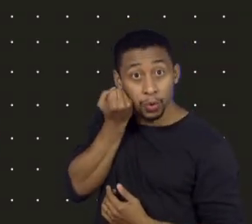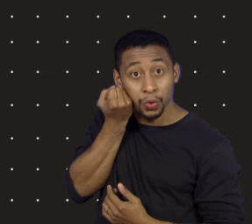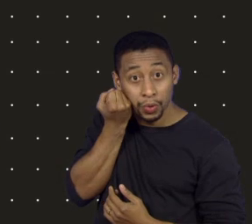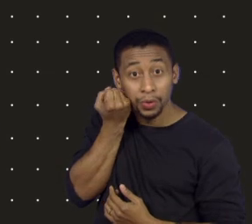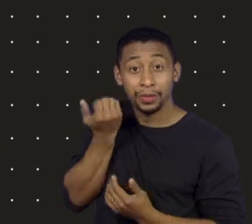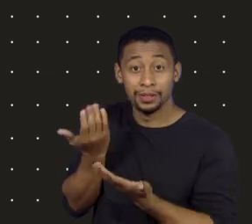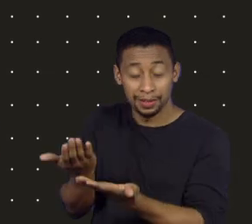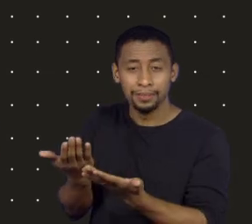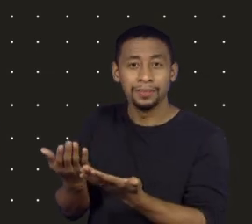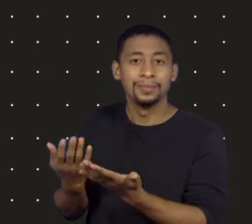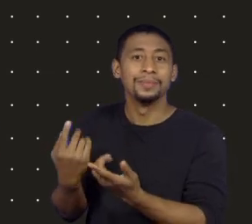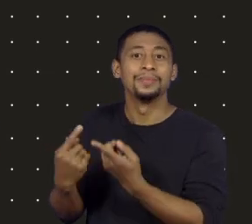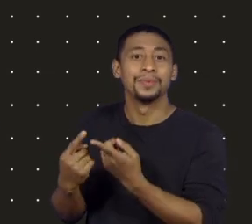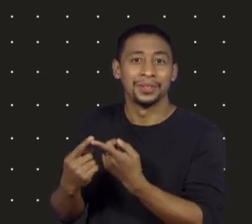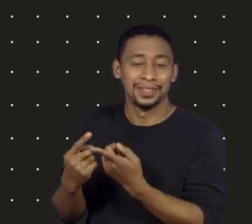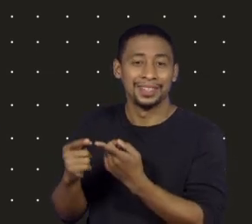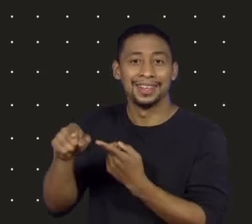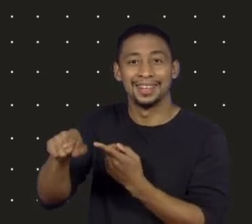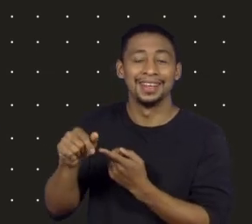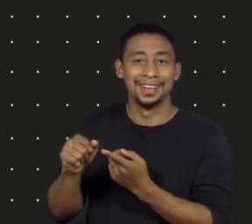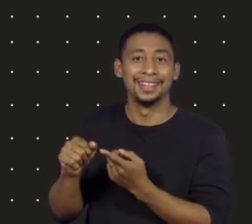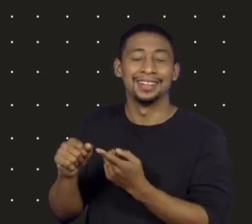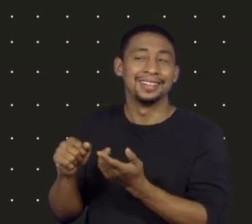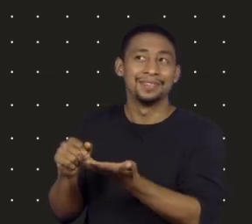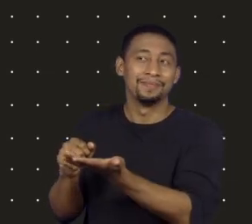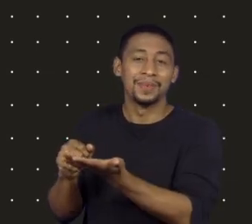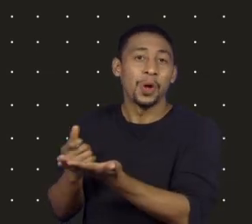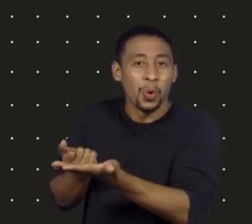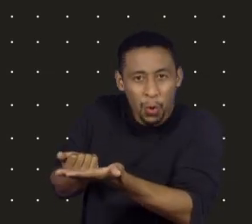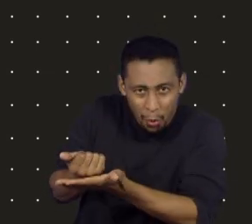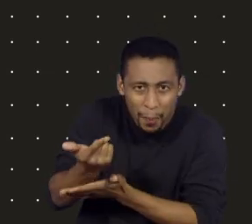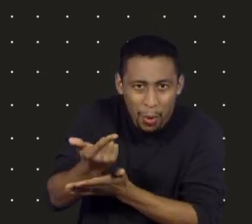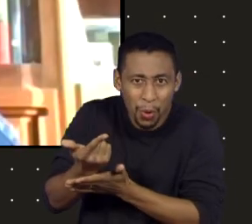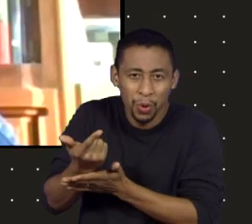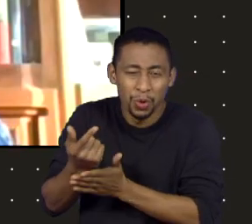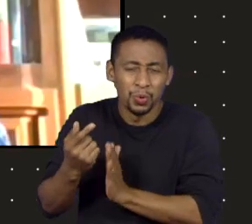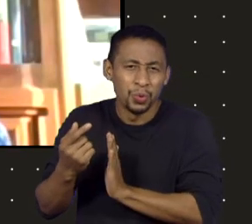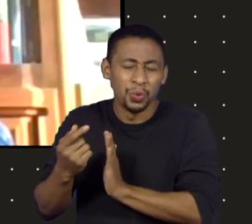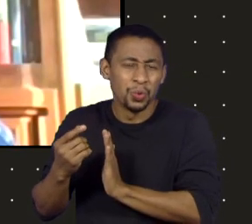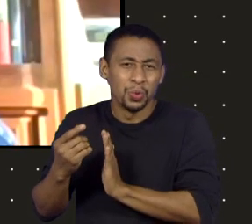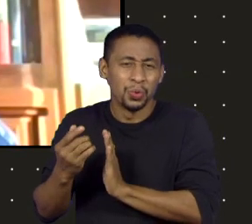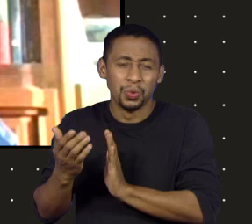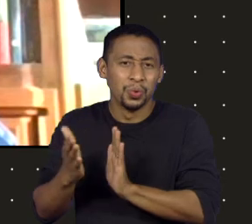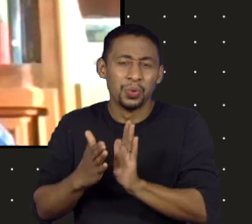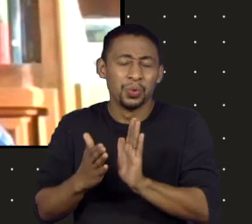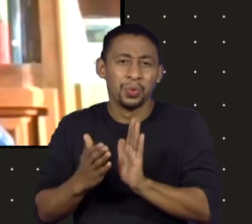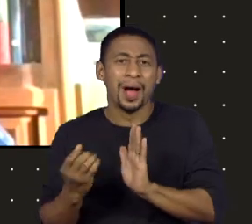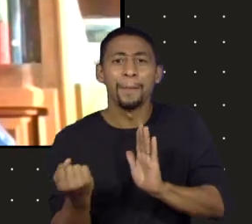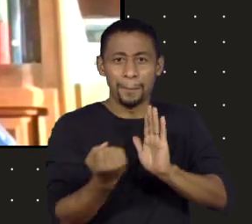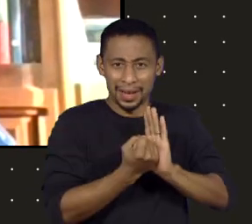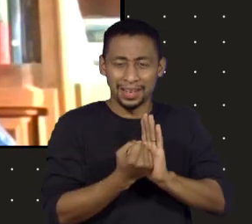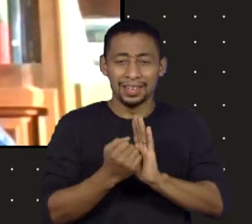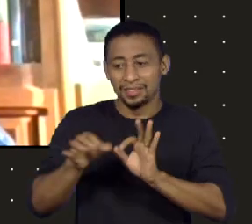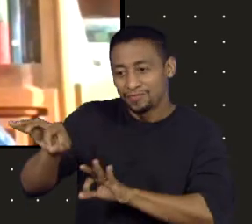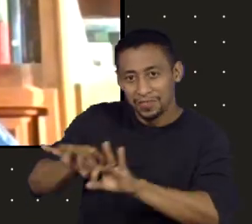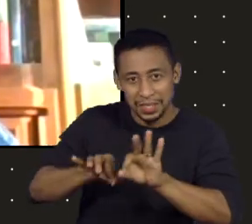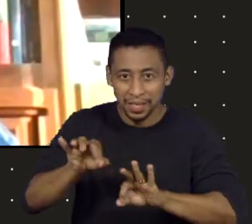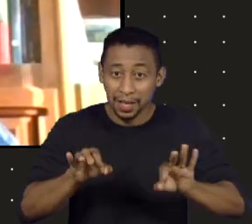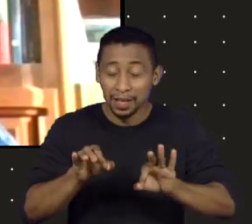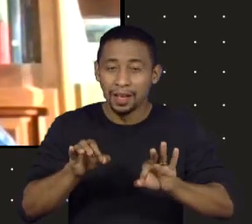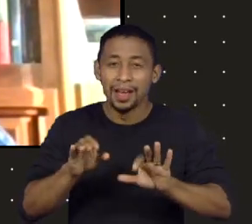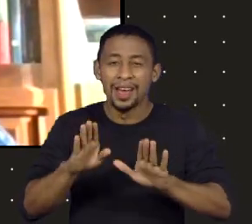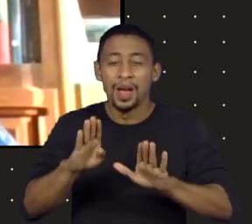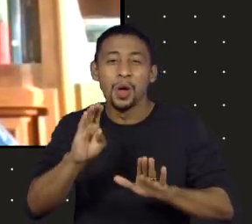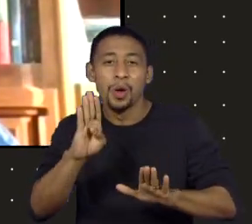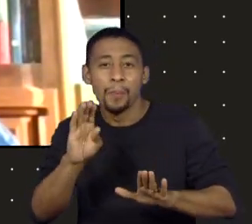direitos dos fascículos Bom Apetite, eu fui trabalhar como diretor de arte ao